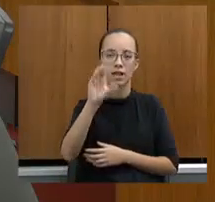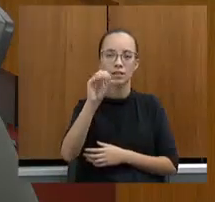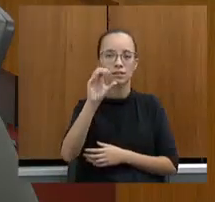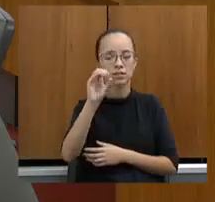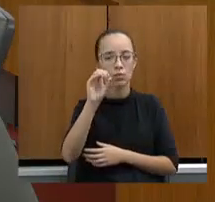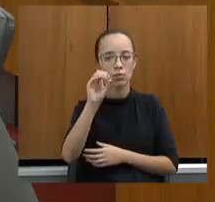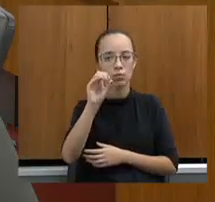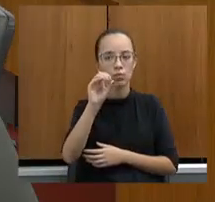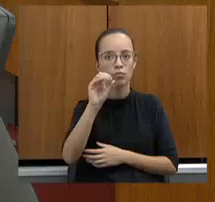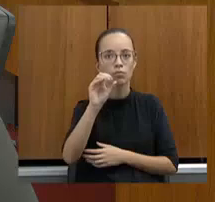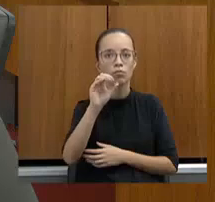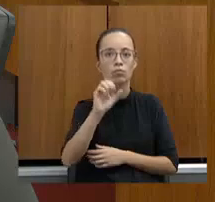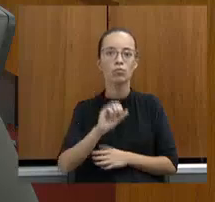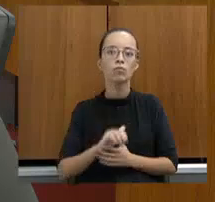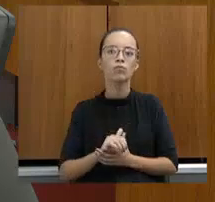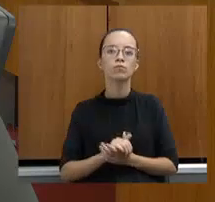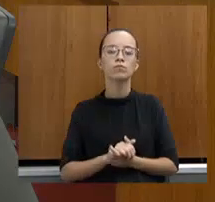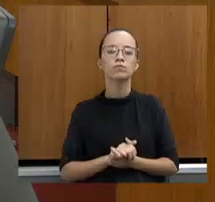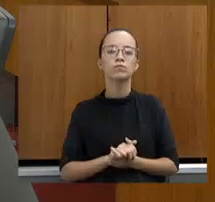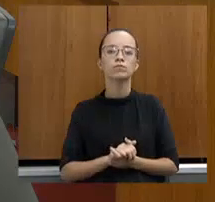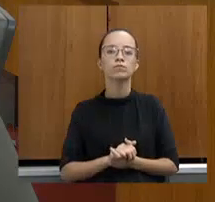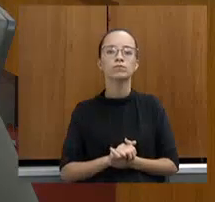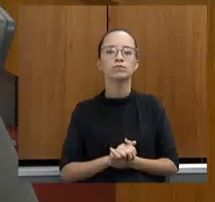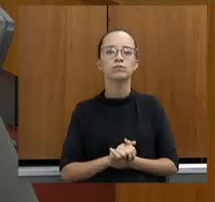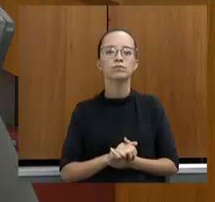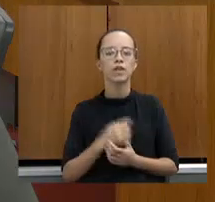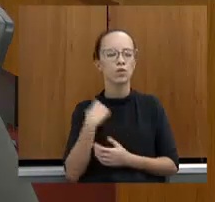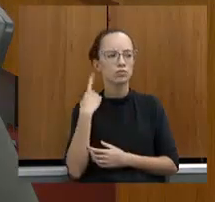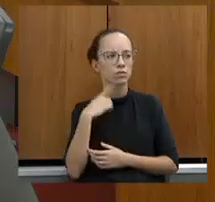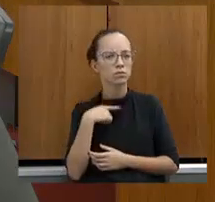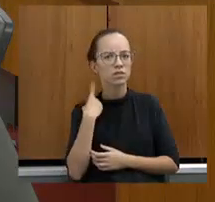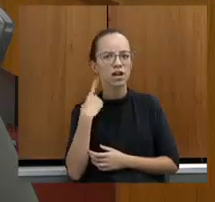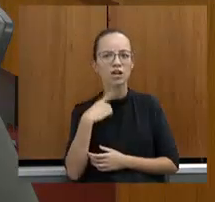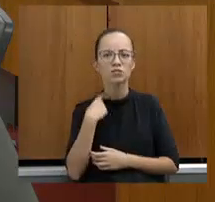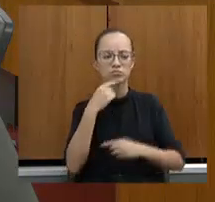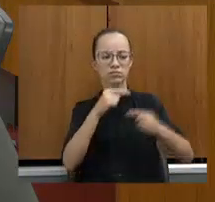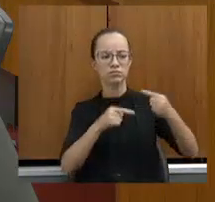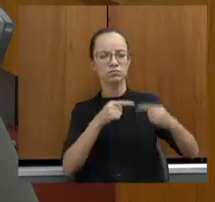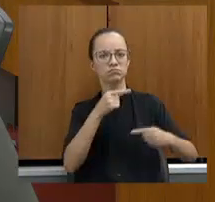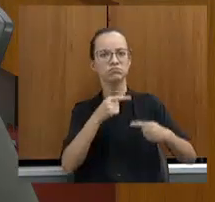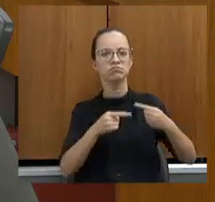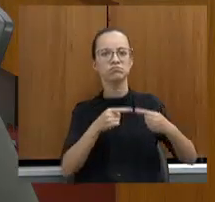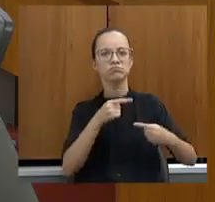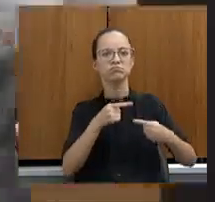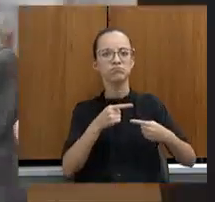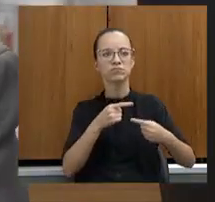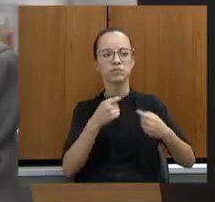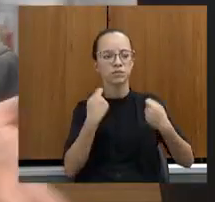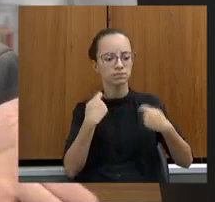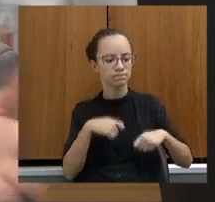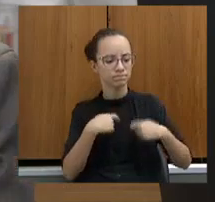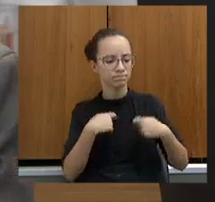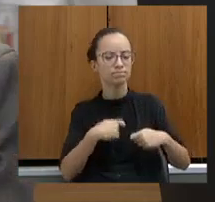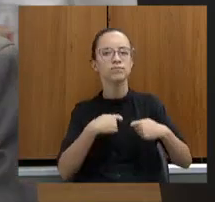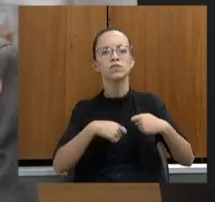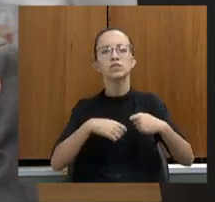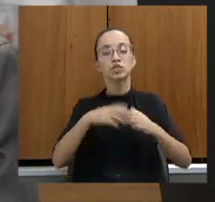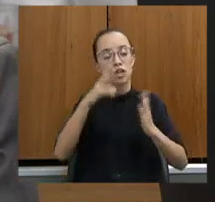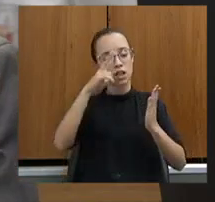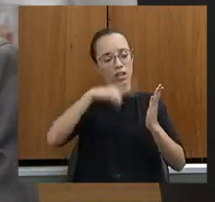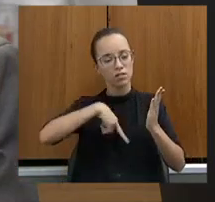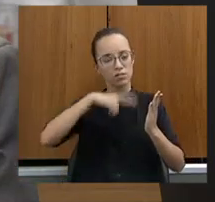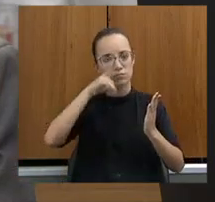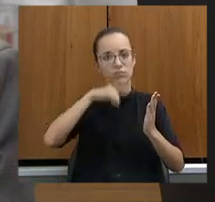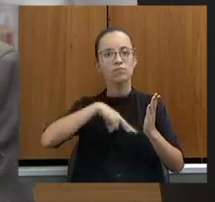tá claro isso lá eu não sou aquele Deputado que vai fazer um debate sem ter percorrido você tem que ter o cuidado de ler